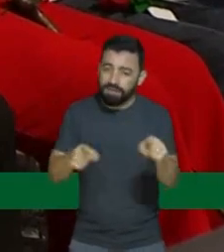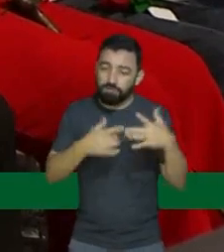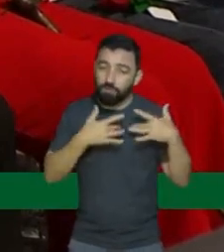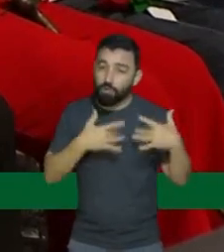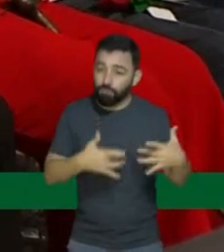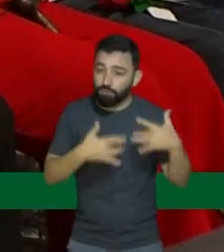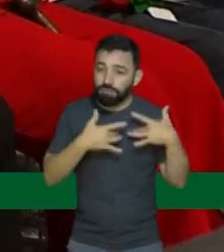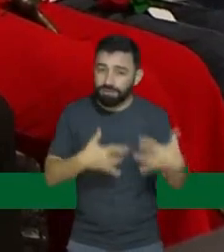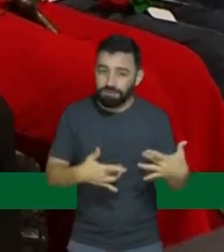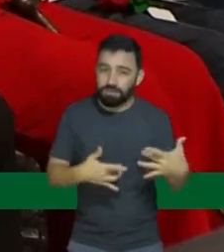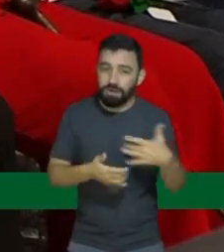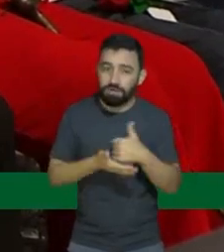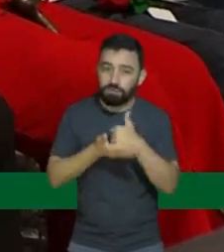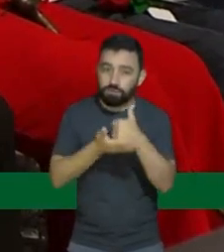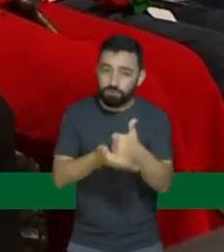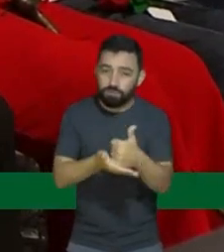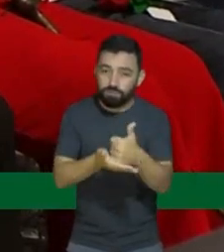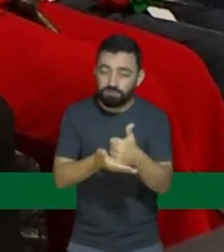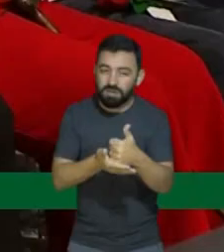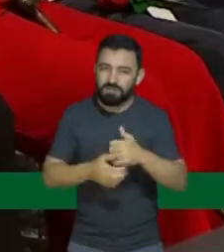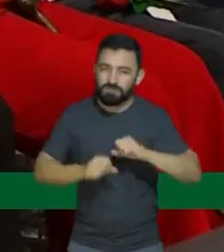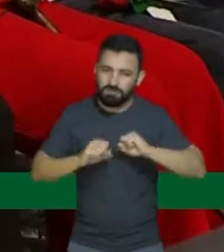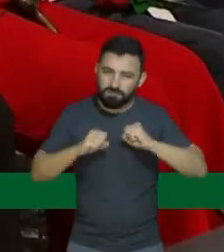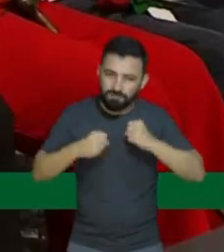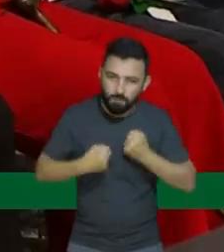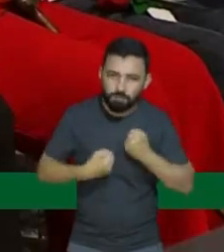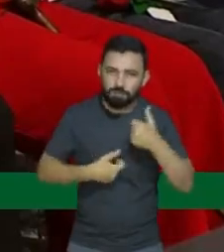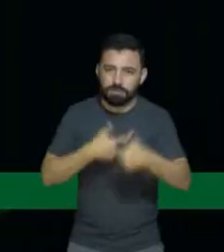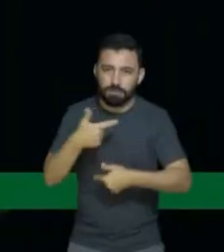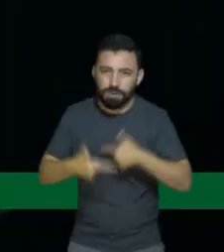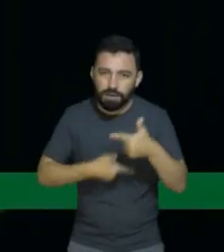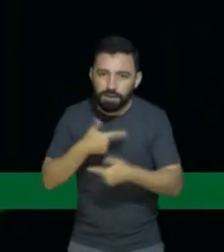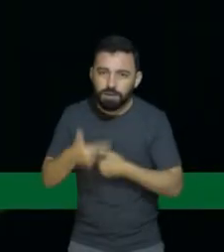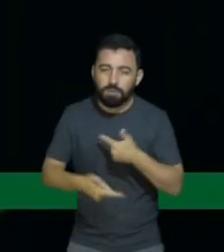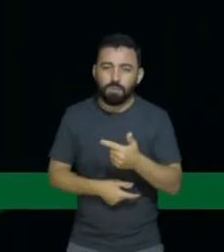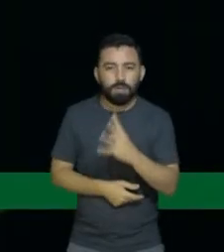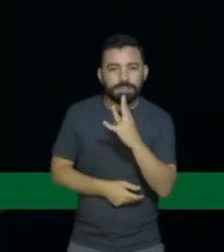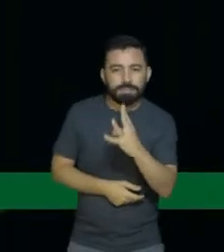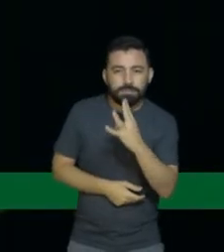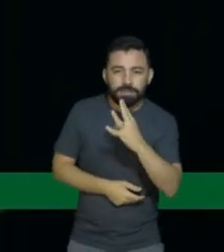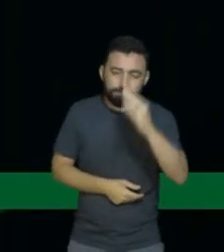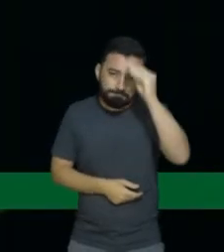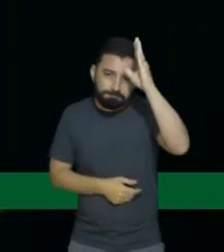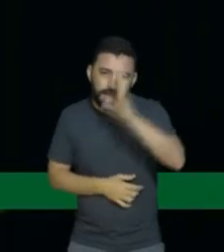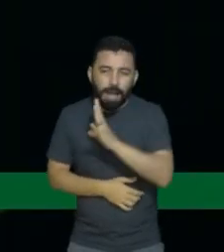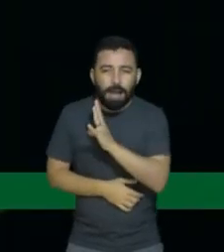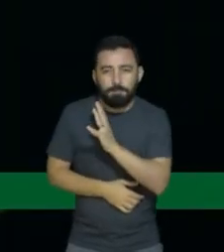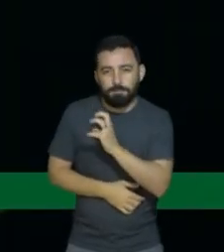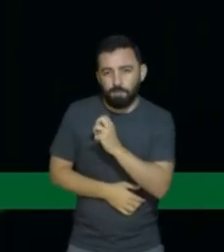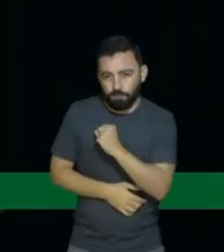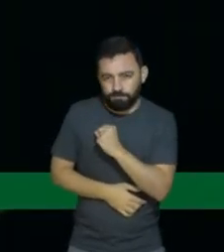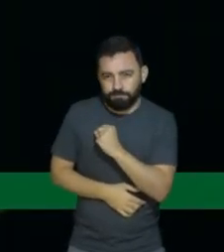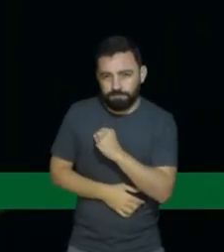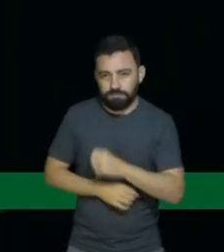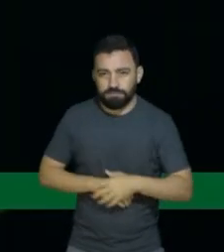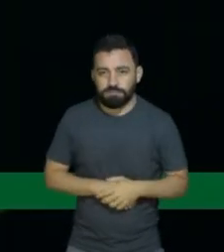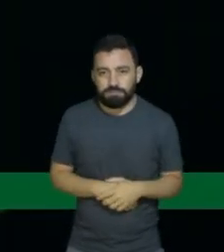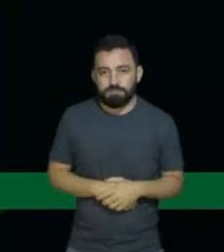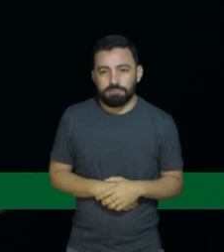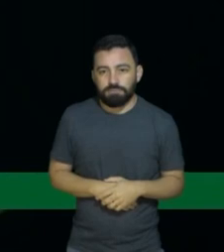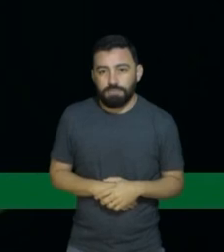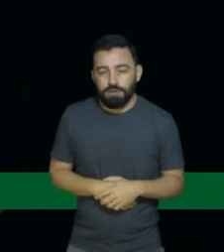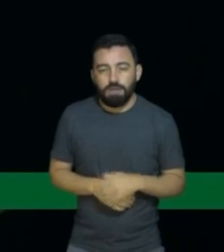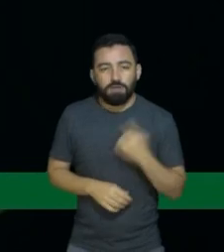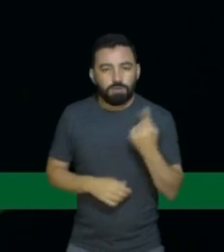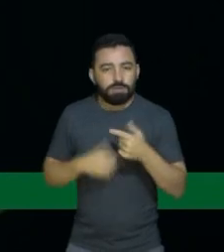voluntários dedicando seu tempo seu conhecimento com todo o amor nosso